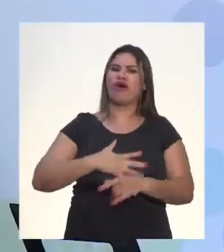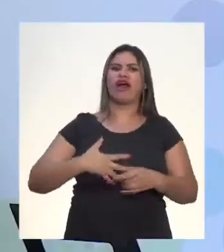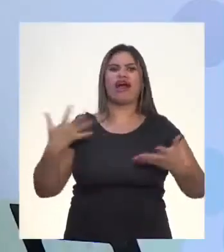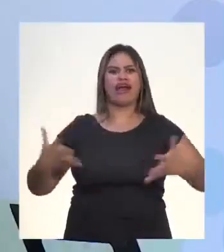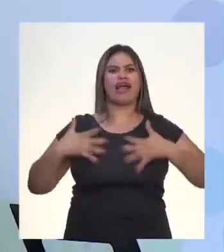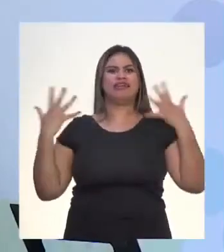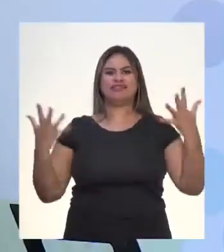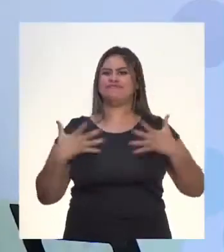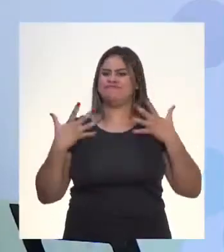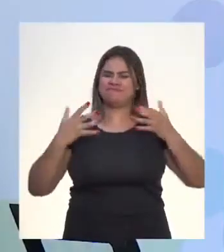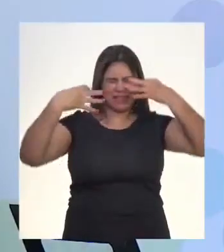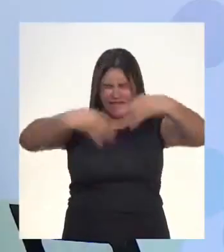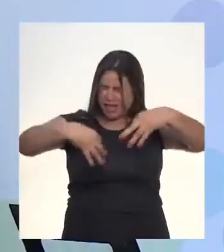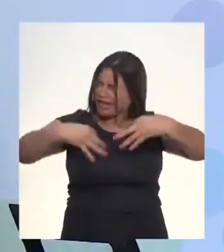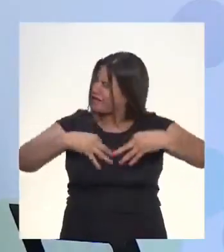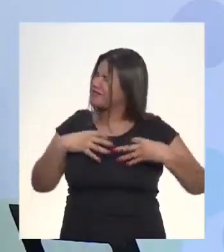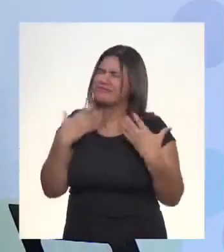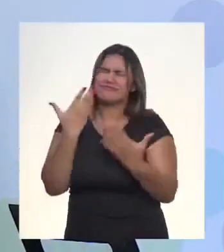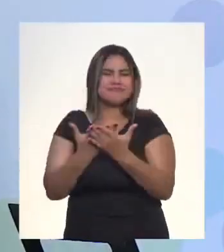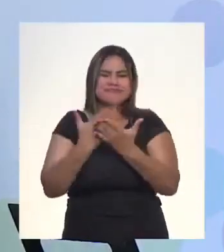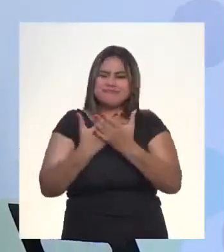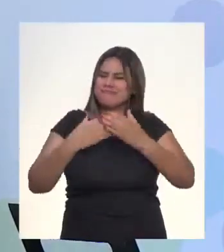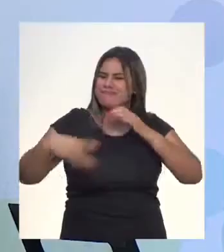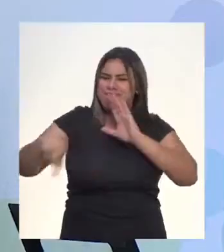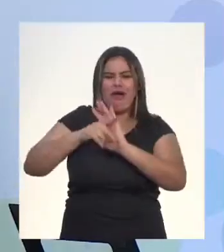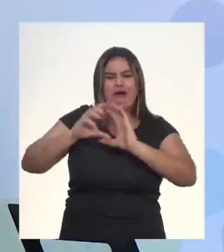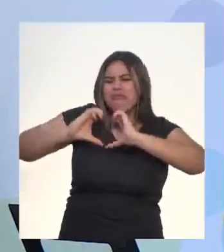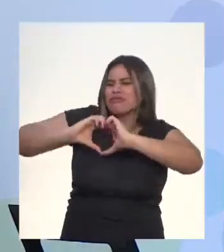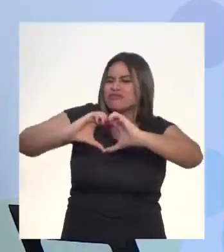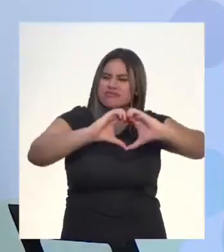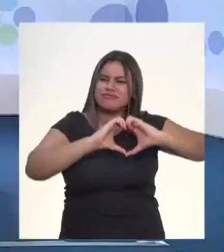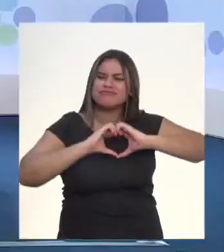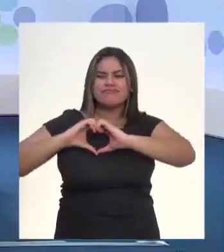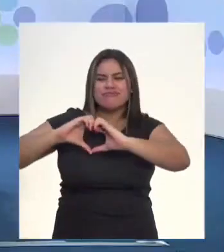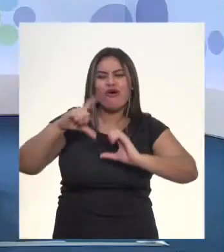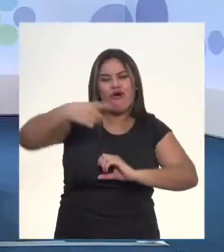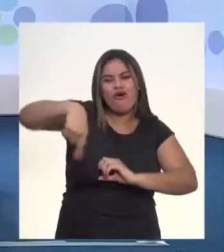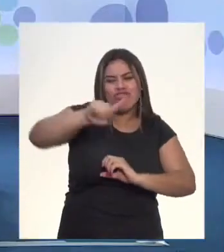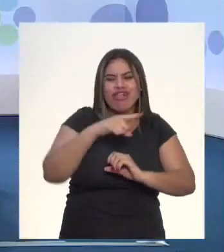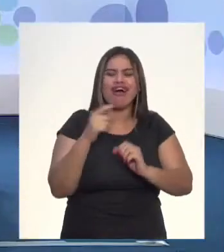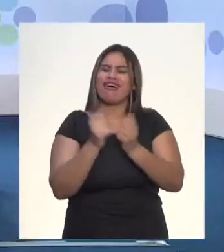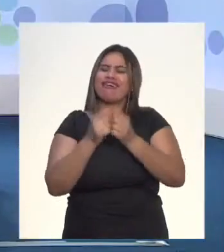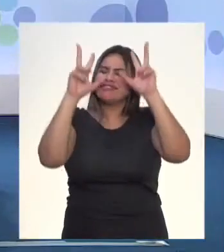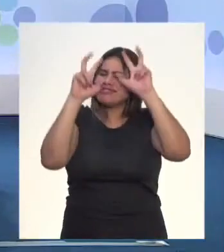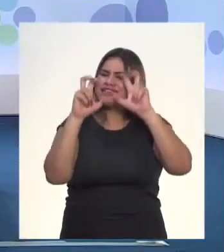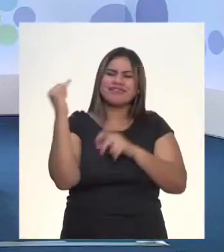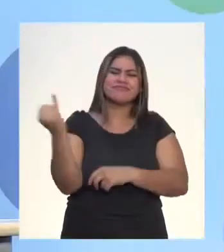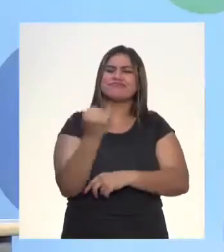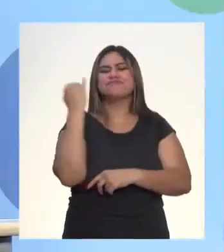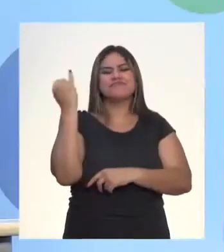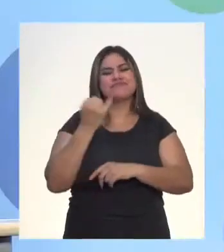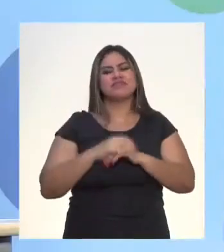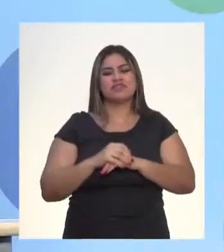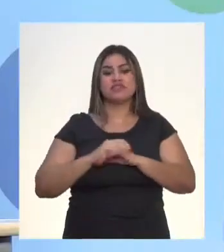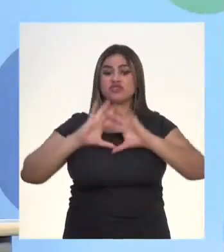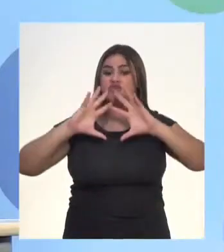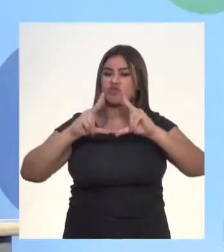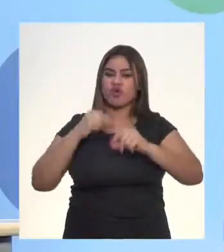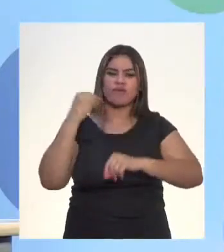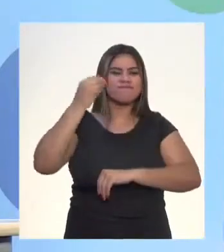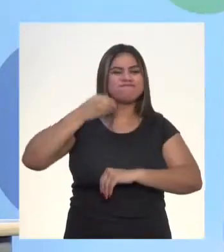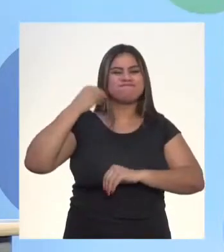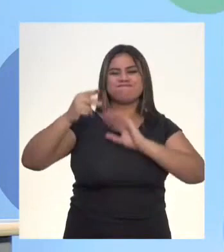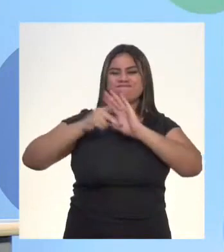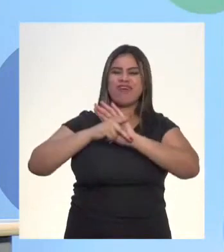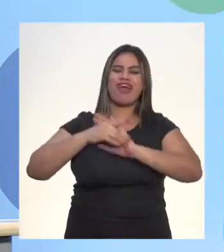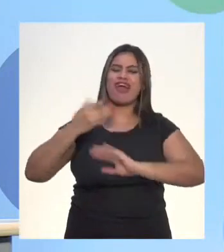uma aula aqui, ó, só do amor, só em conjunto, só a gente. Com essa temática tão fundamental e com toda a experiência com os nossos